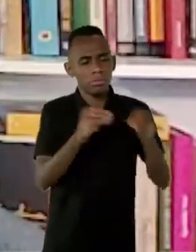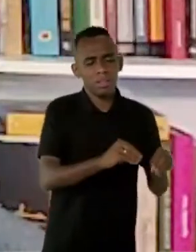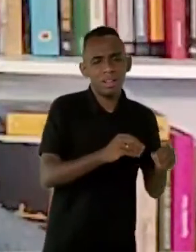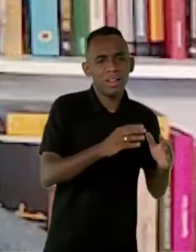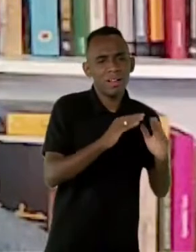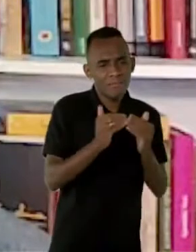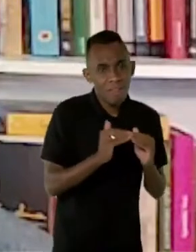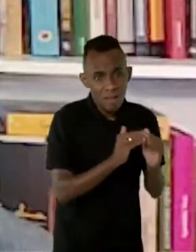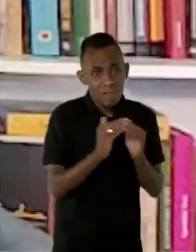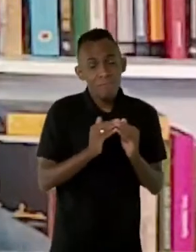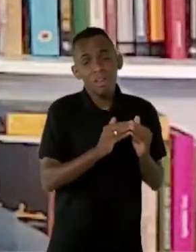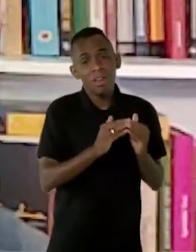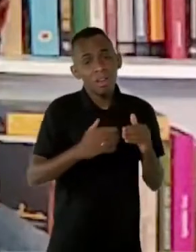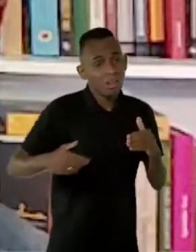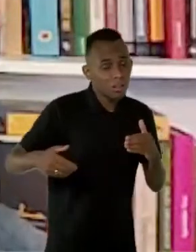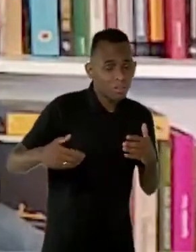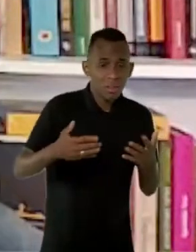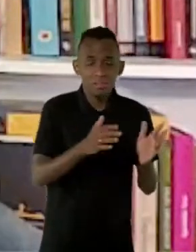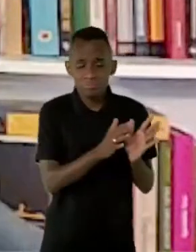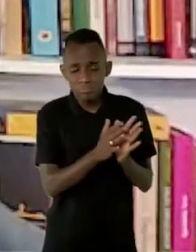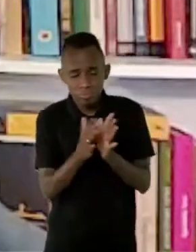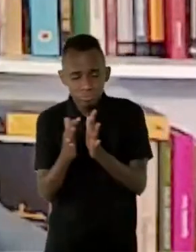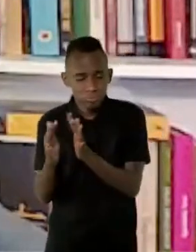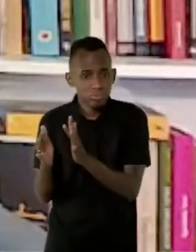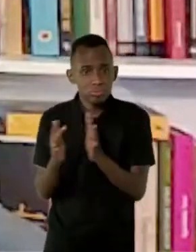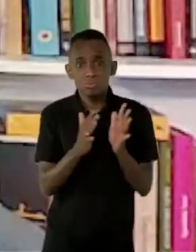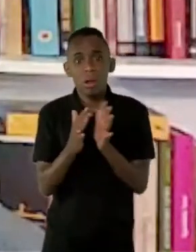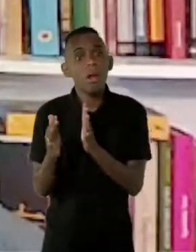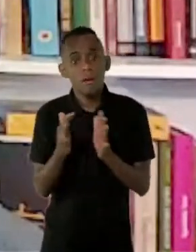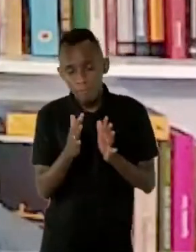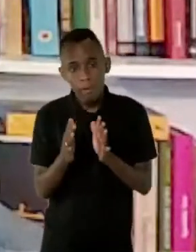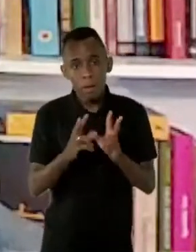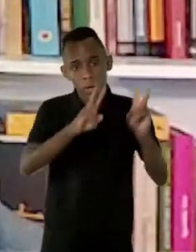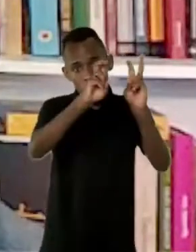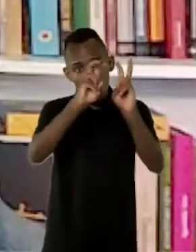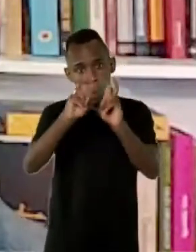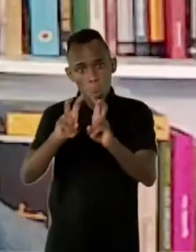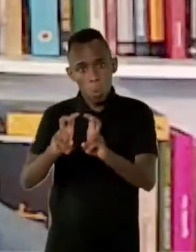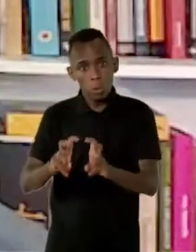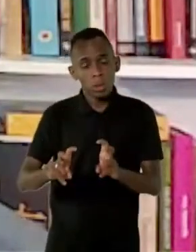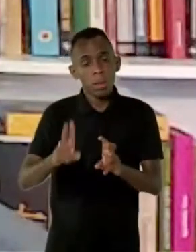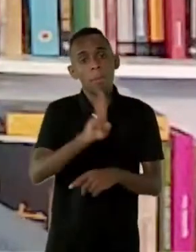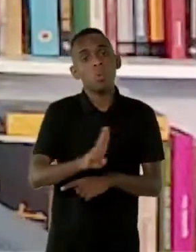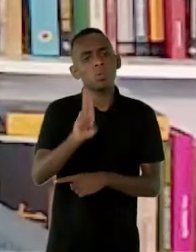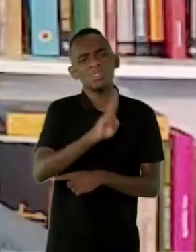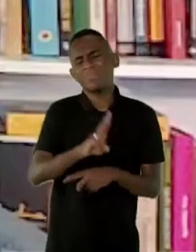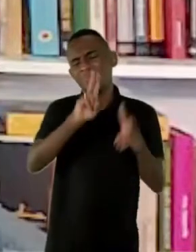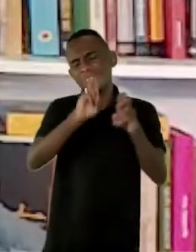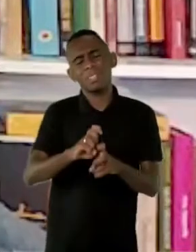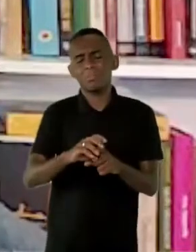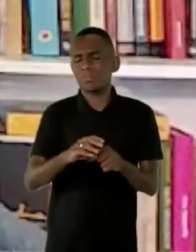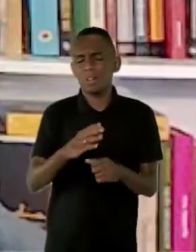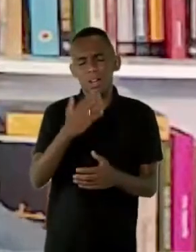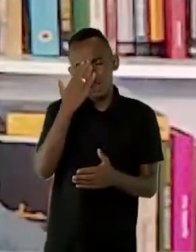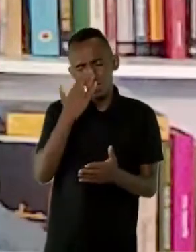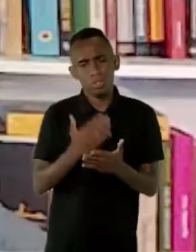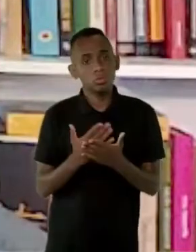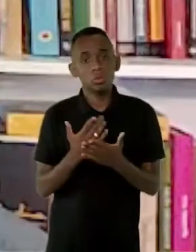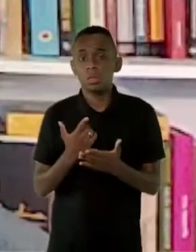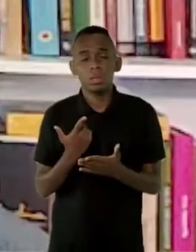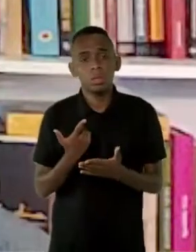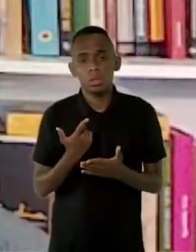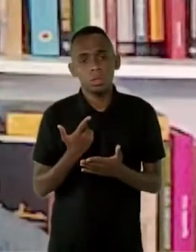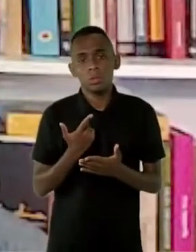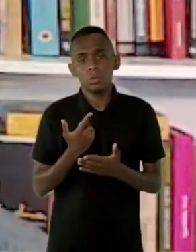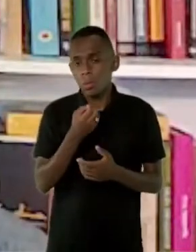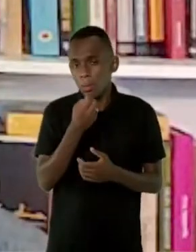entremeando essas coisas. Além da linguagem, quer dizer, o tema em si, acho que não ajudou muito o Aldário Dantas, que leu